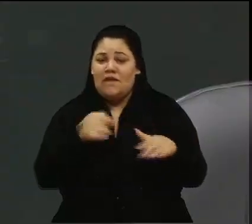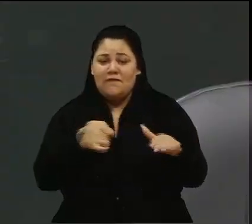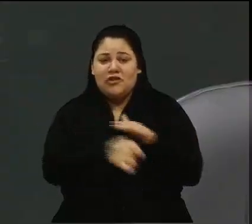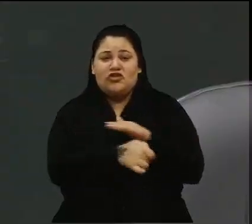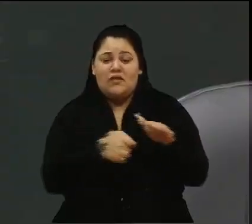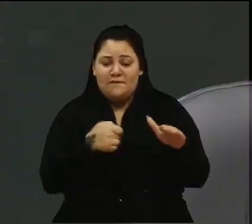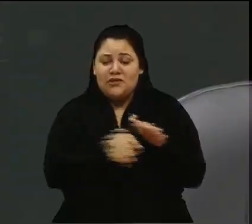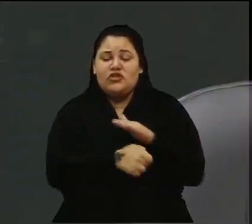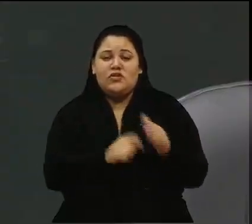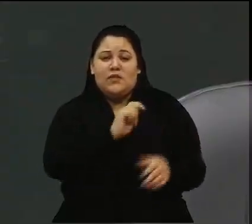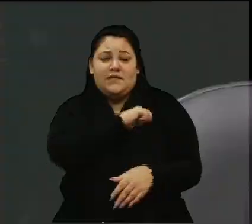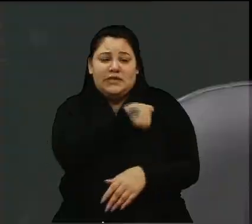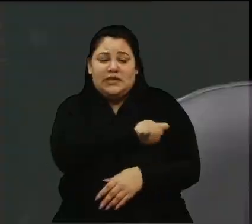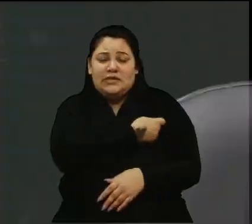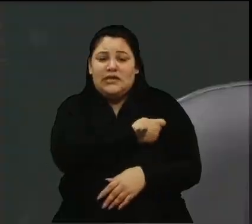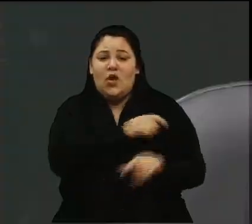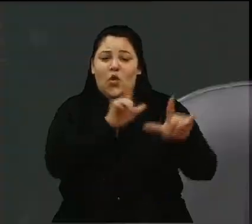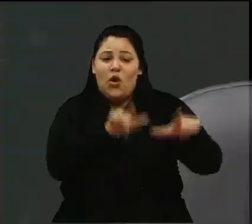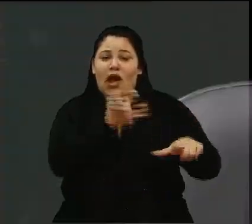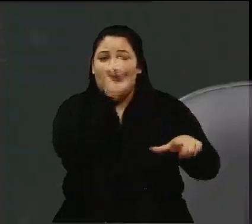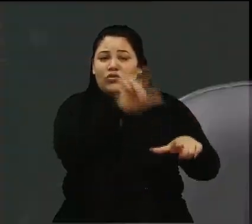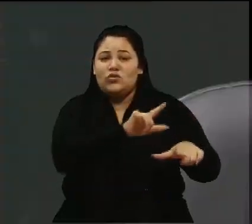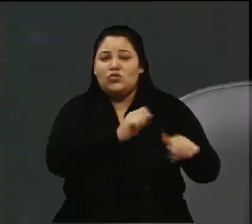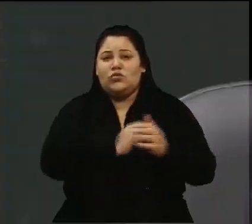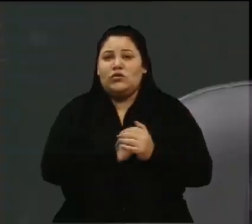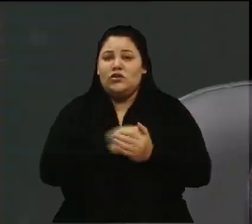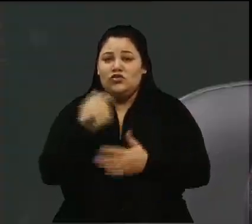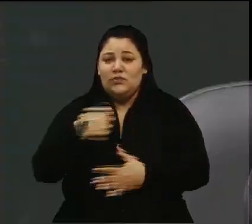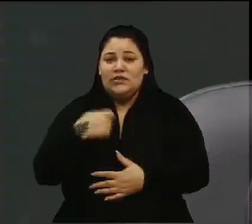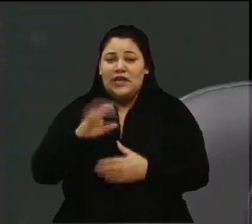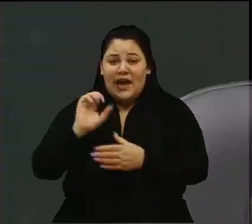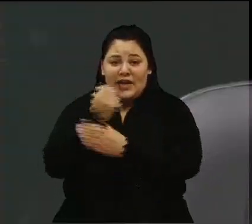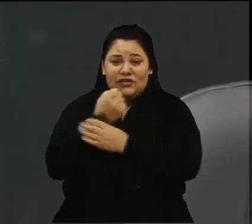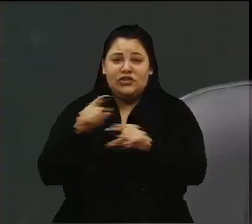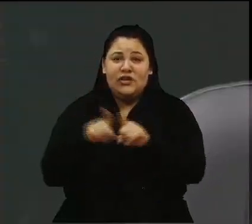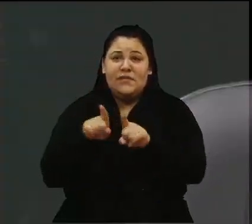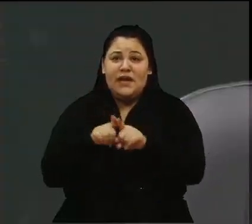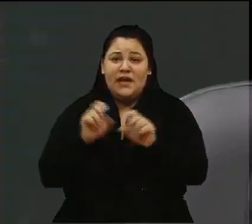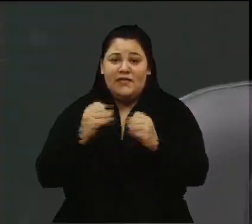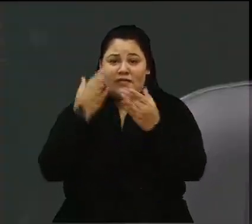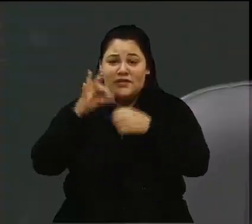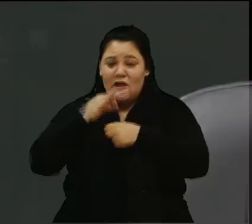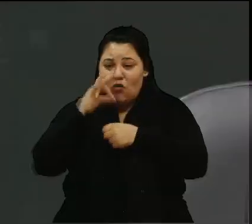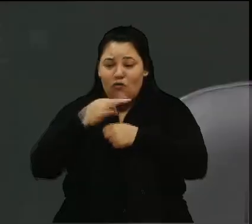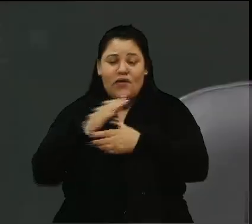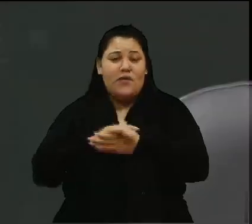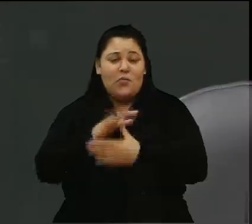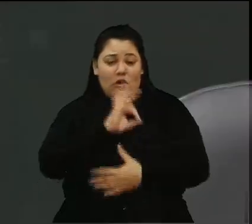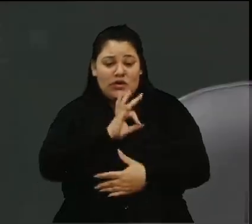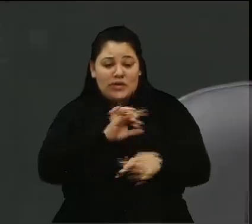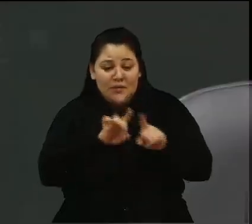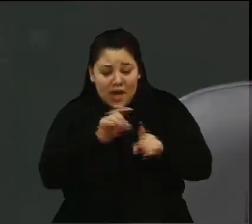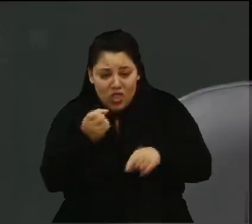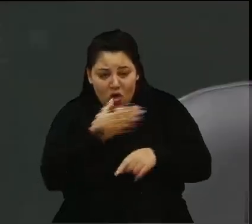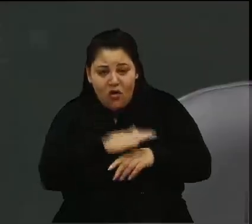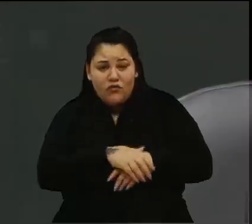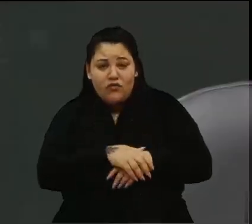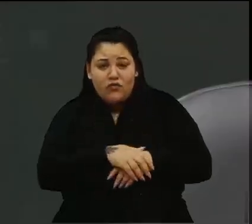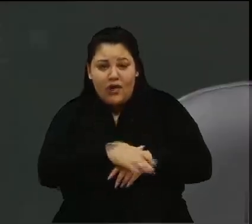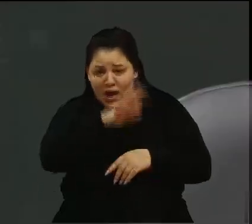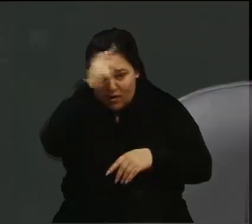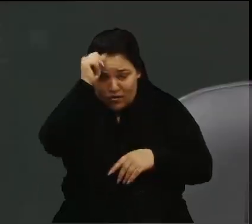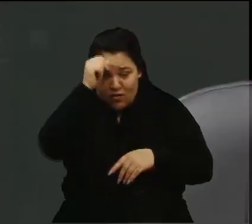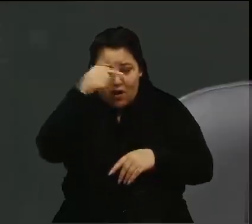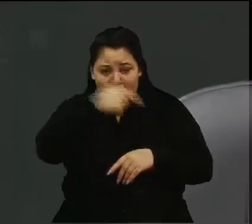para fiscalizar a Zona Azul. Nós temos que garantir, como a Festa da Uva garante novas viaturas à Polícia Militar, garantir novas viaturas à Guarda Municipal por esse